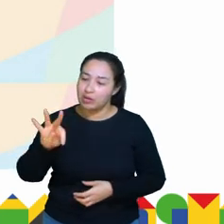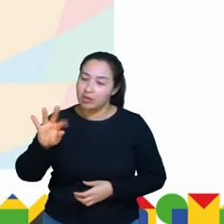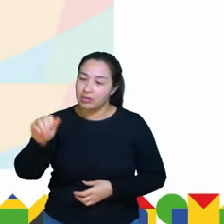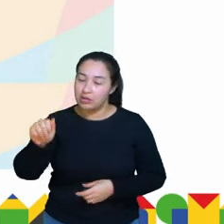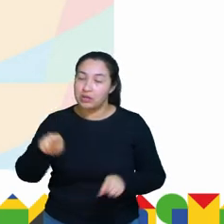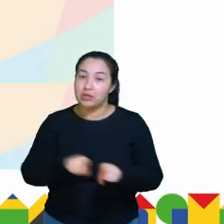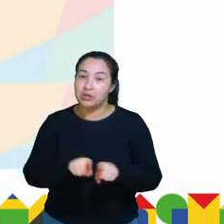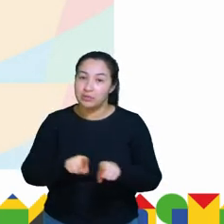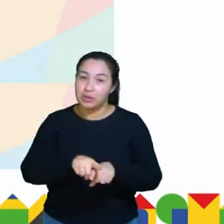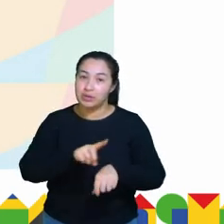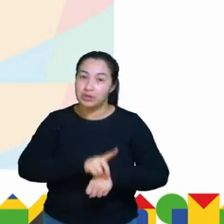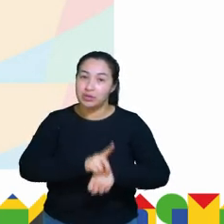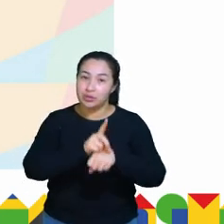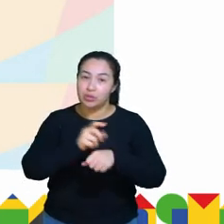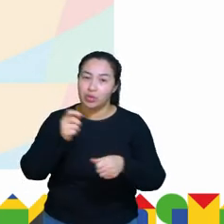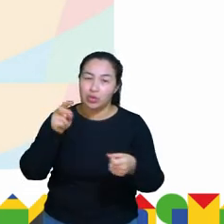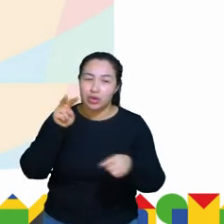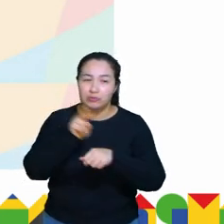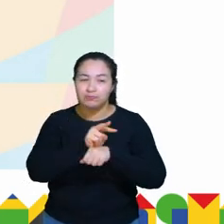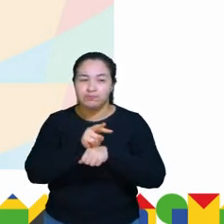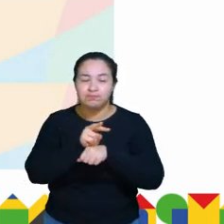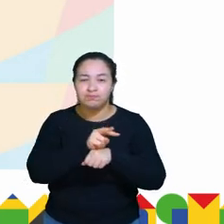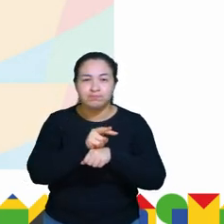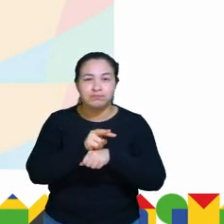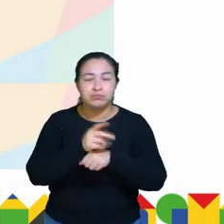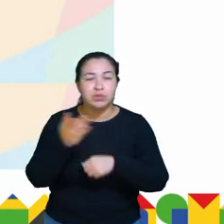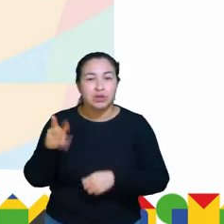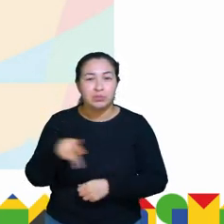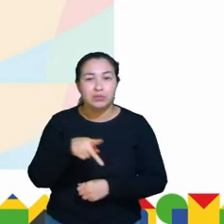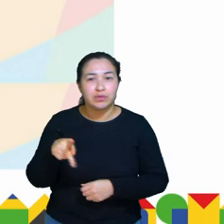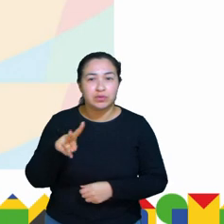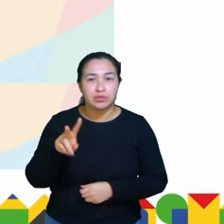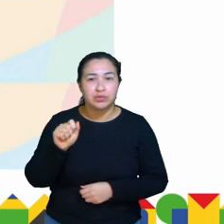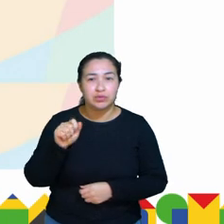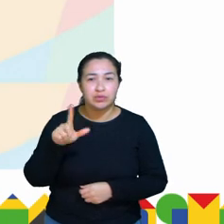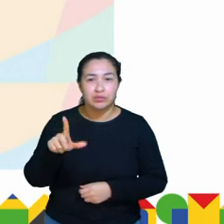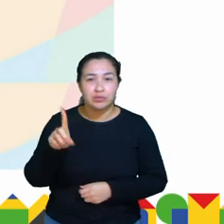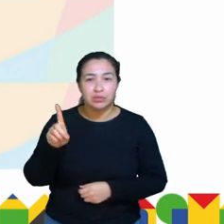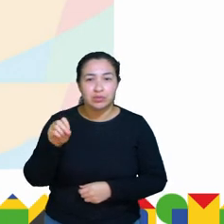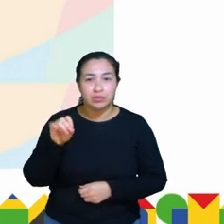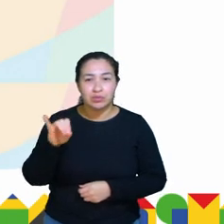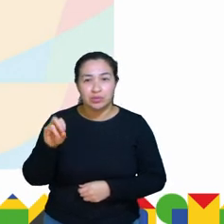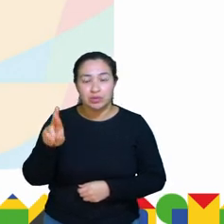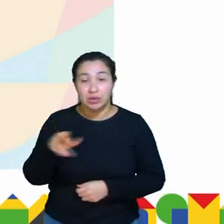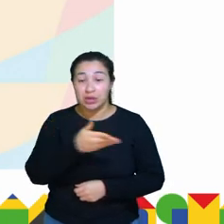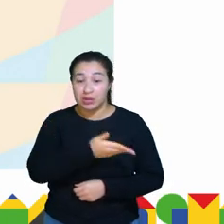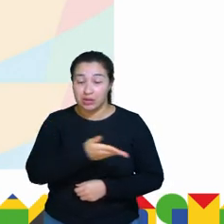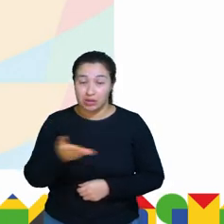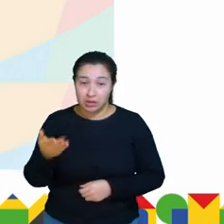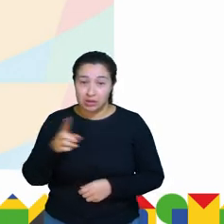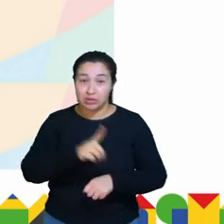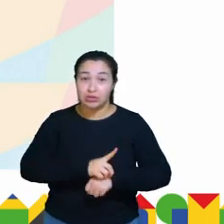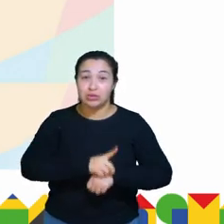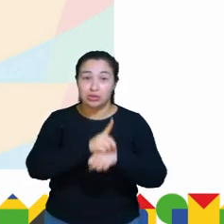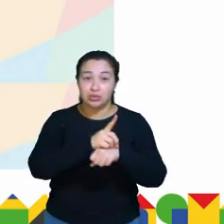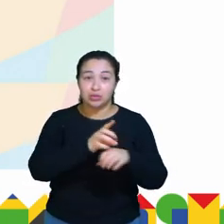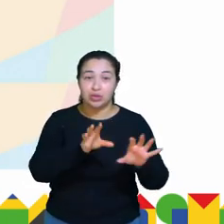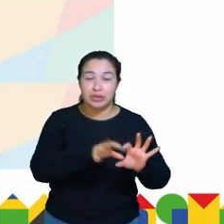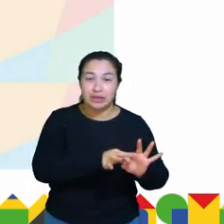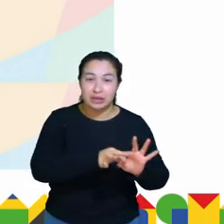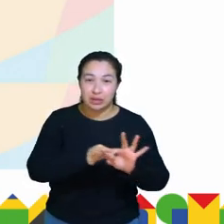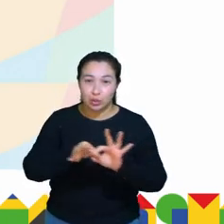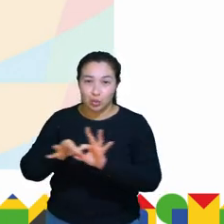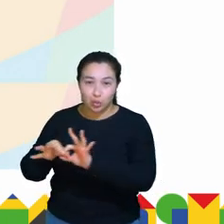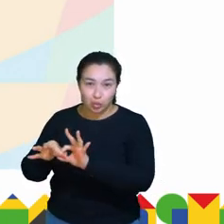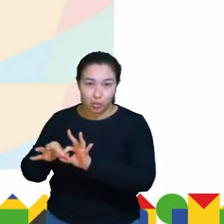de monitoramento ao cuidado do professor valdoir essas diretorias trabalham de forma integrada nas atuais políticas prioritárias